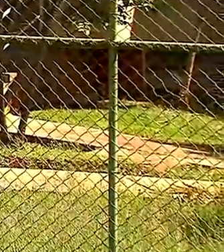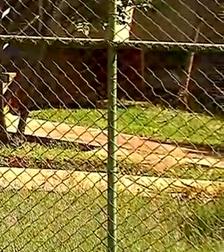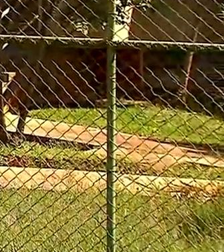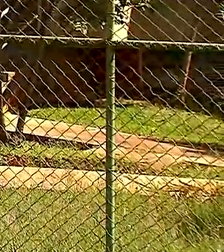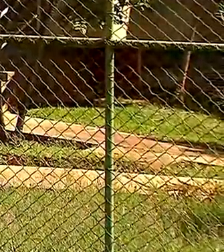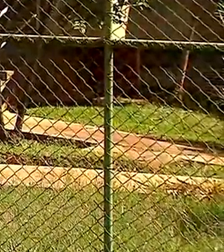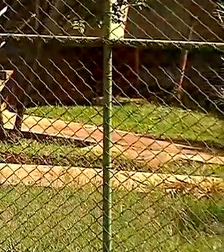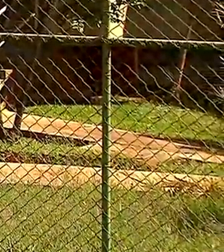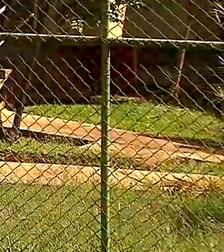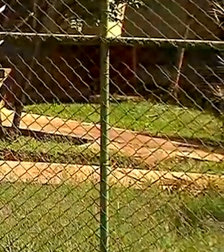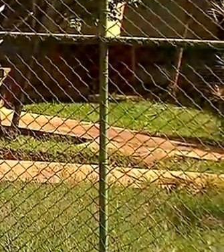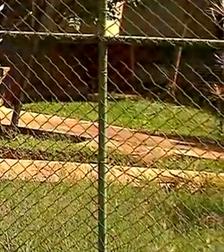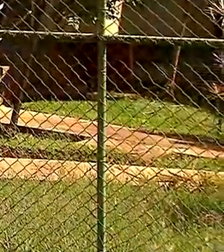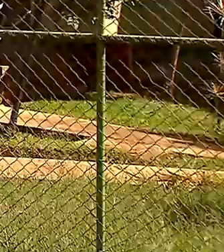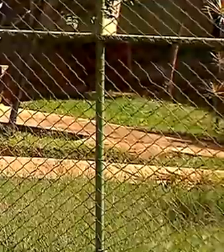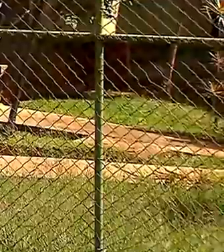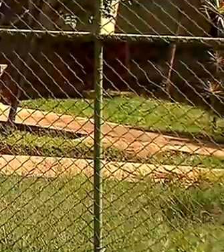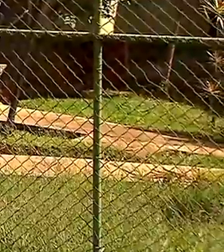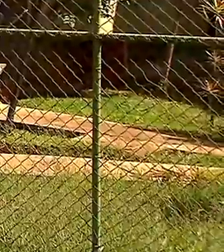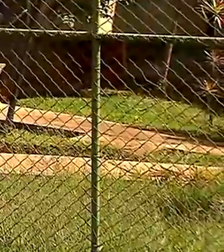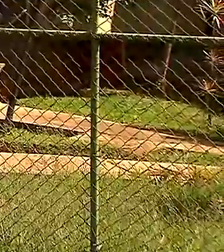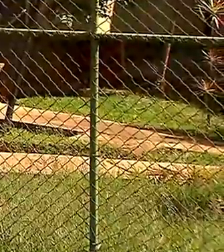E aí